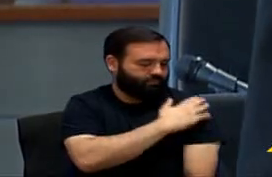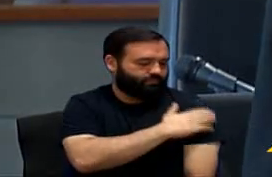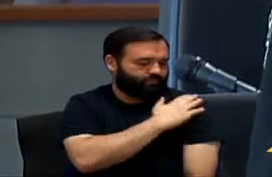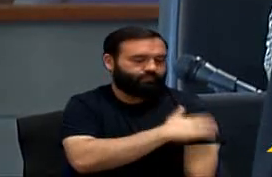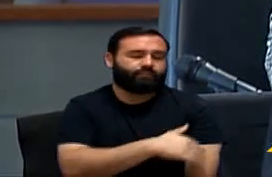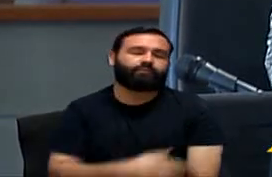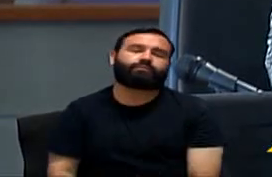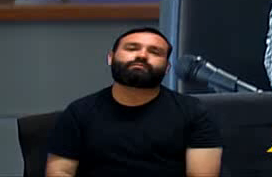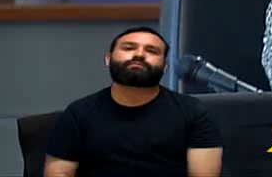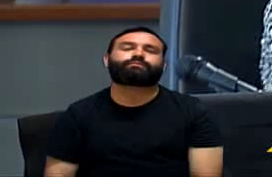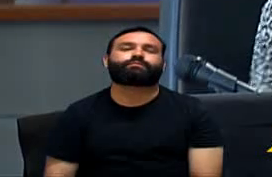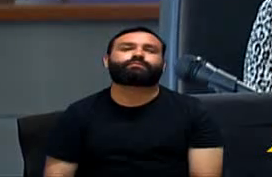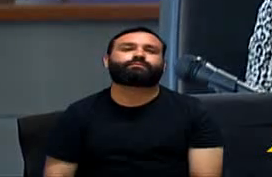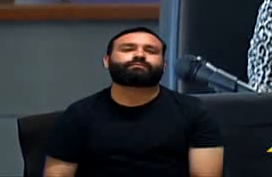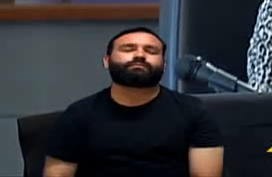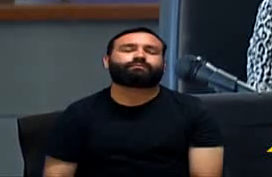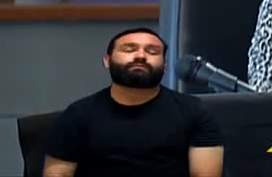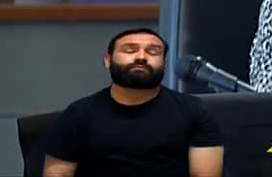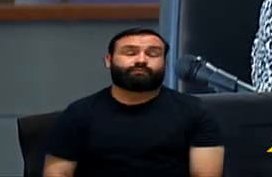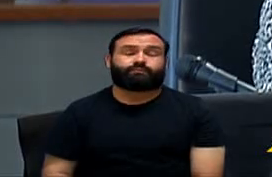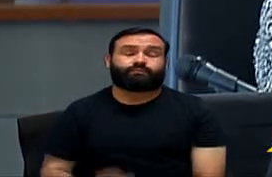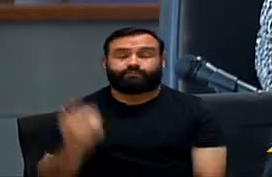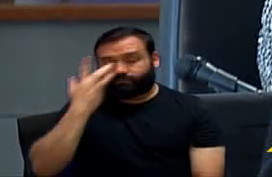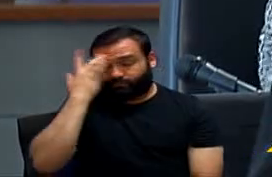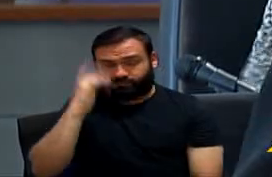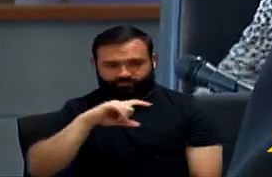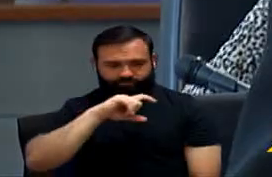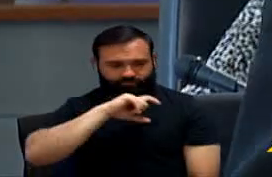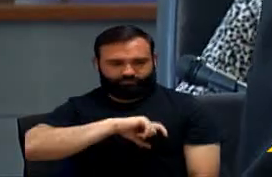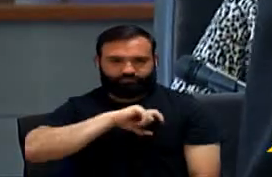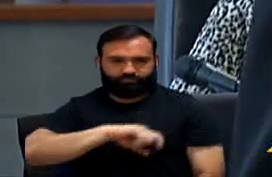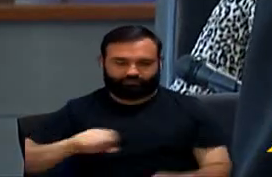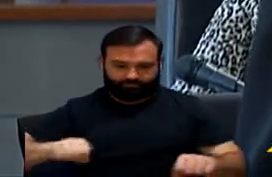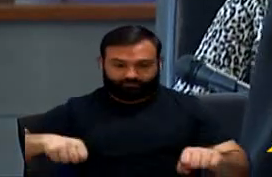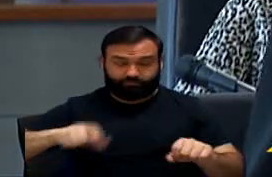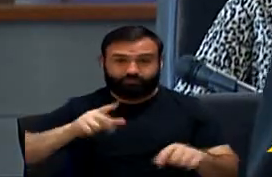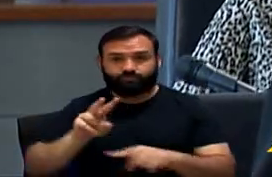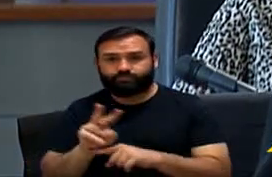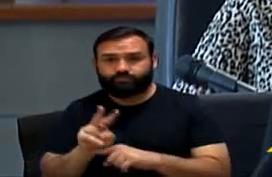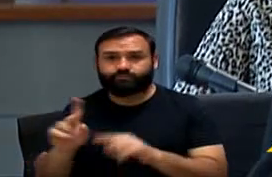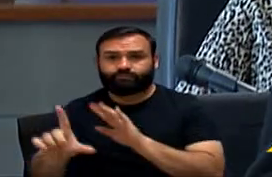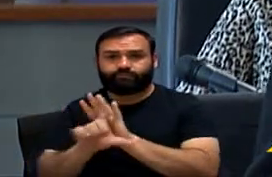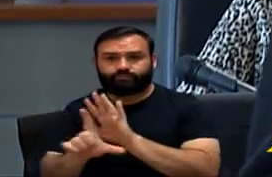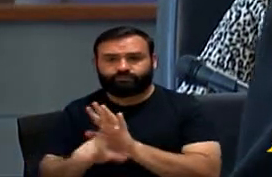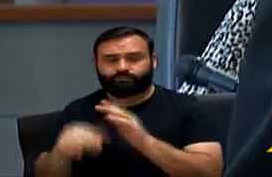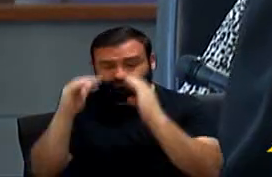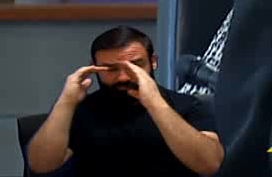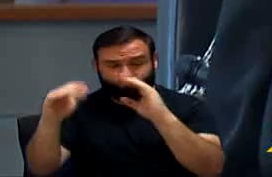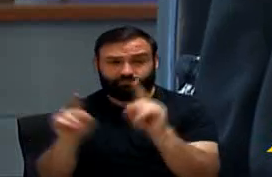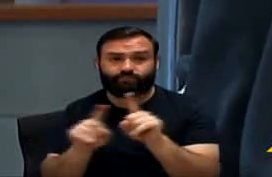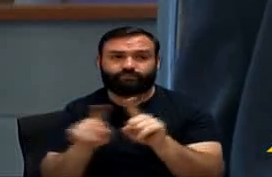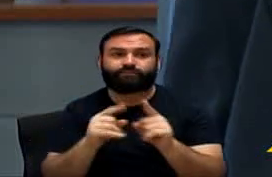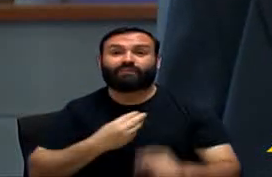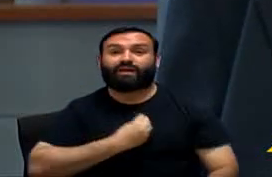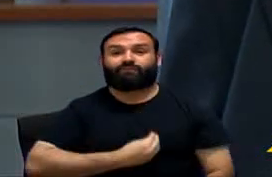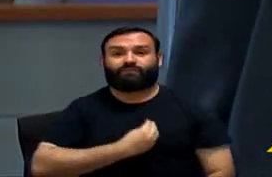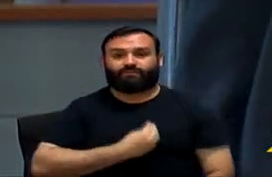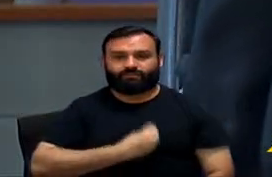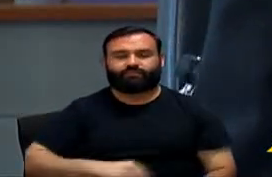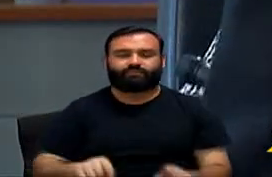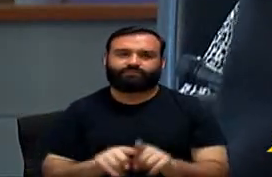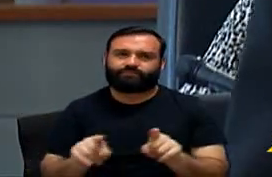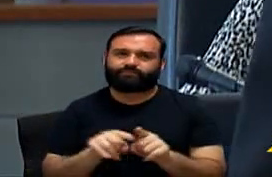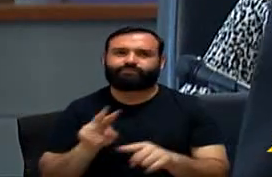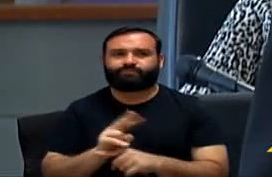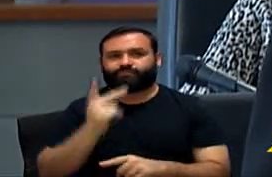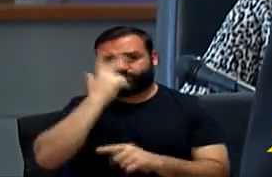tempo t o motociclista ele tem todo o cuidado com as leis de trânsito ele tem Cuidado com a vida dele com a